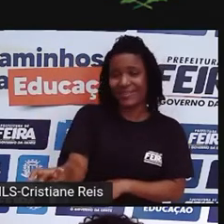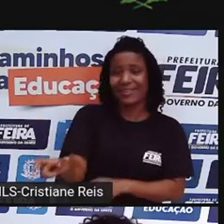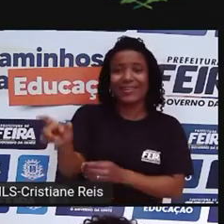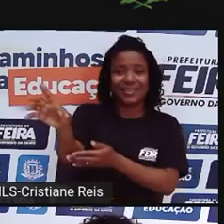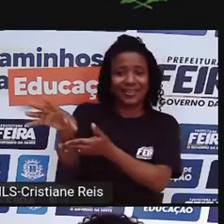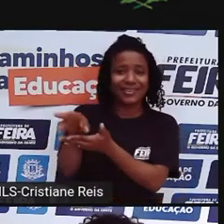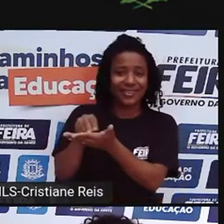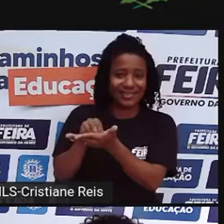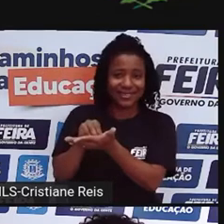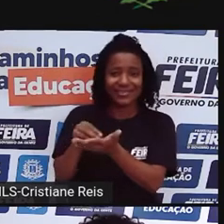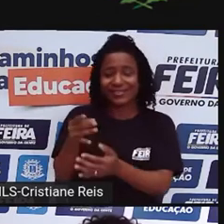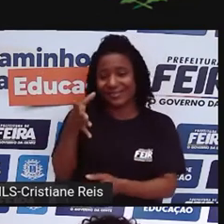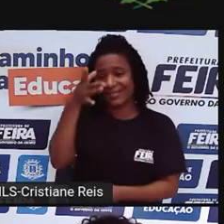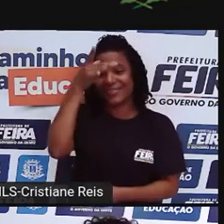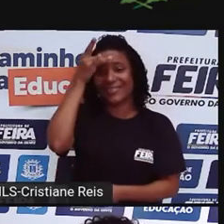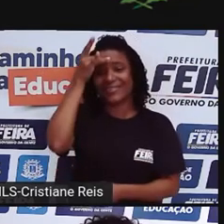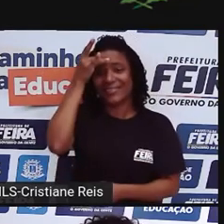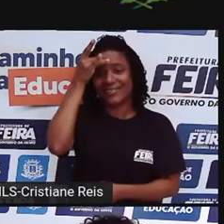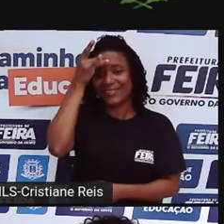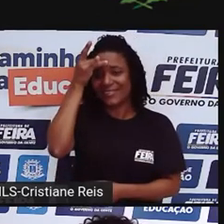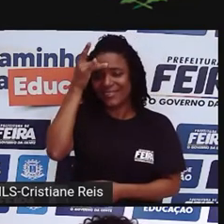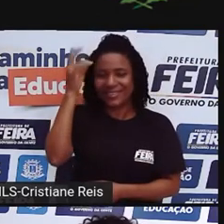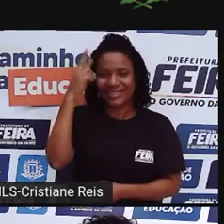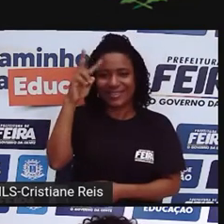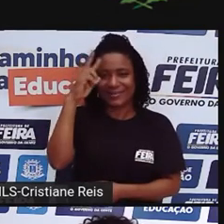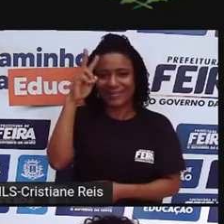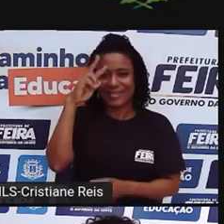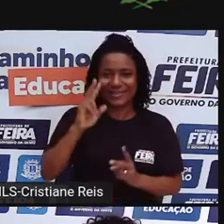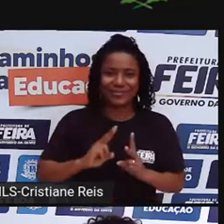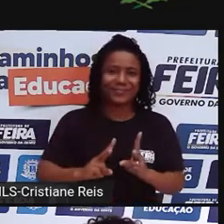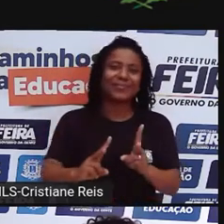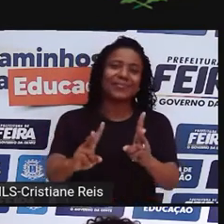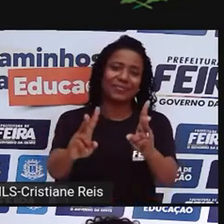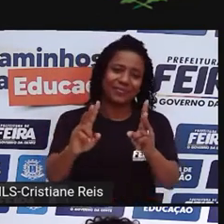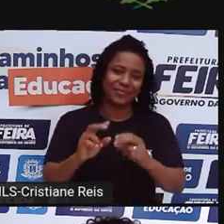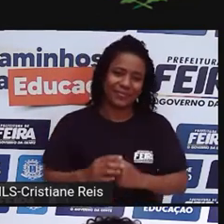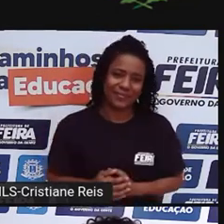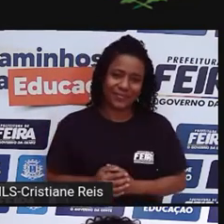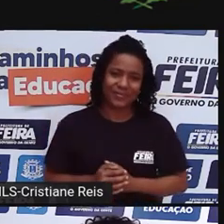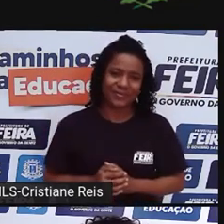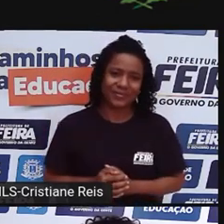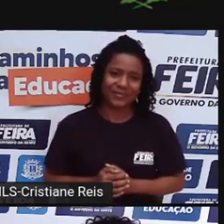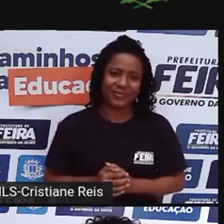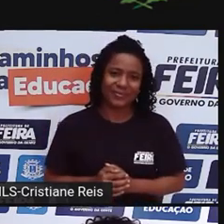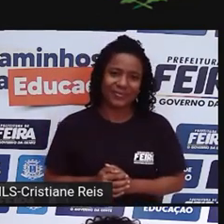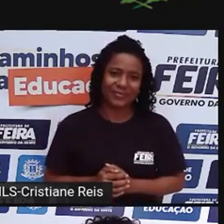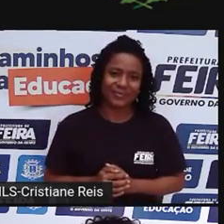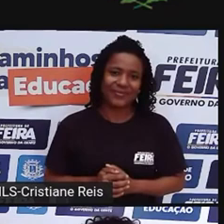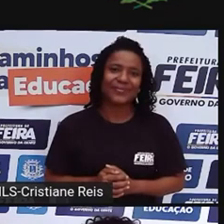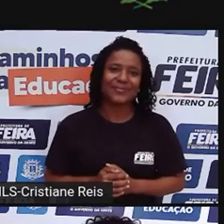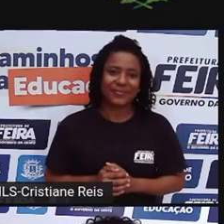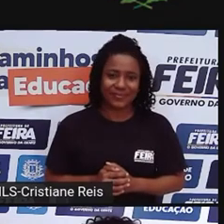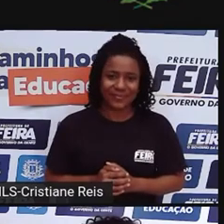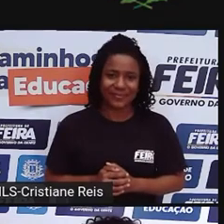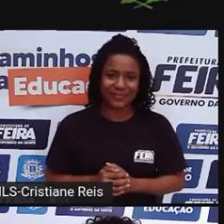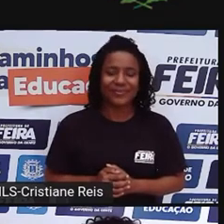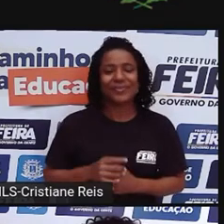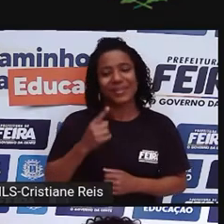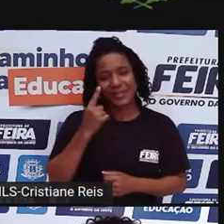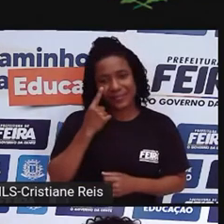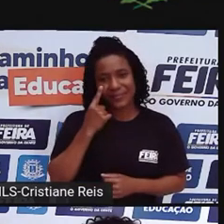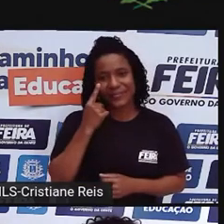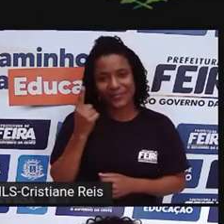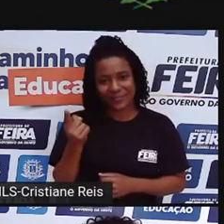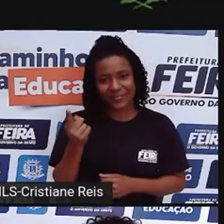gente acaba impactando também. Esses dias eu vi na internet uma imagem justamente sobre esse filme que você falou, né?